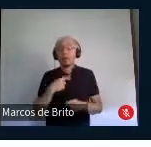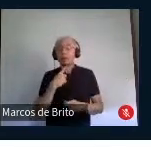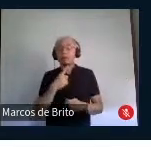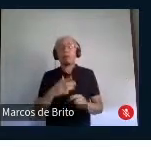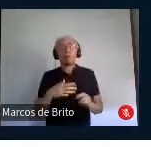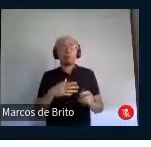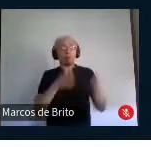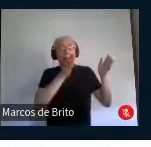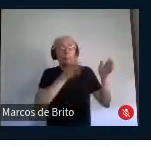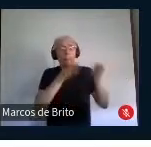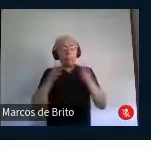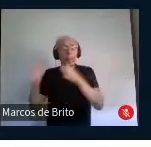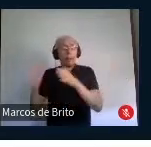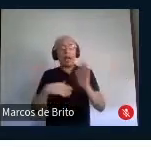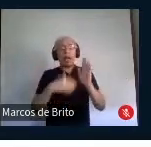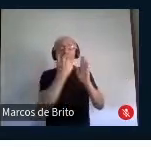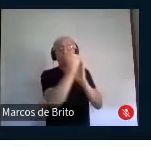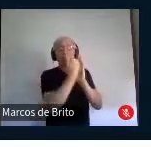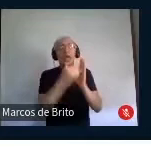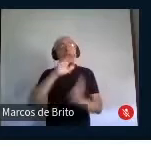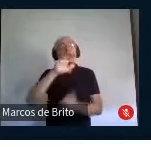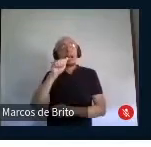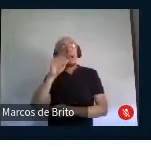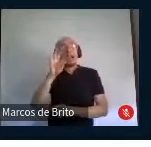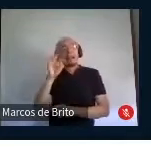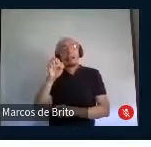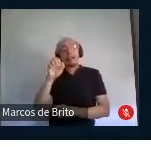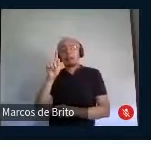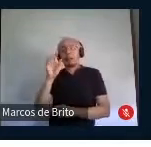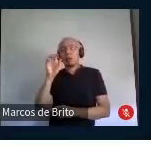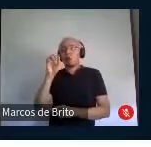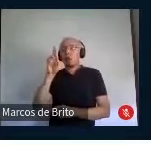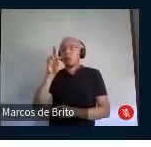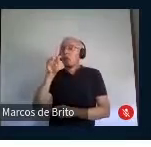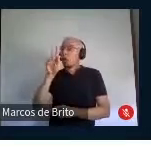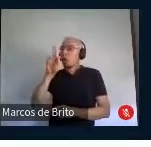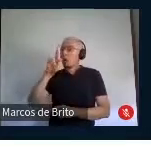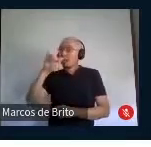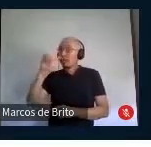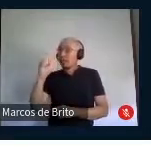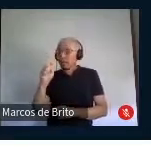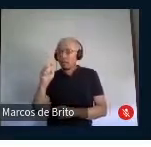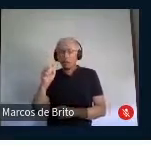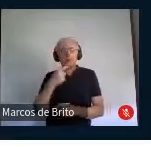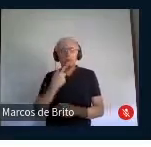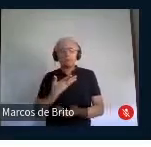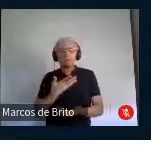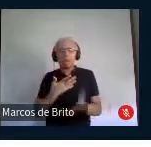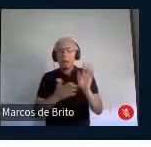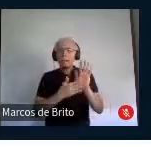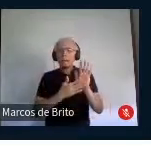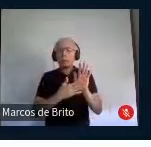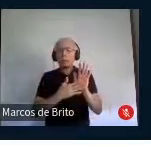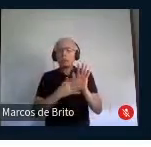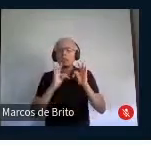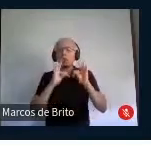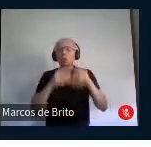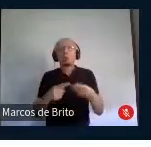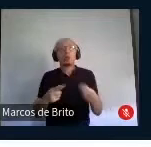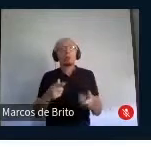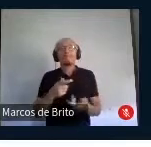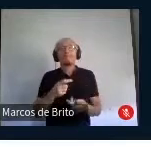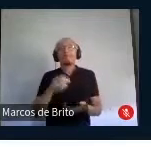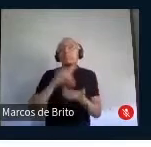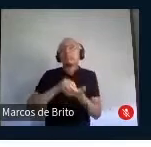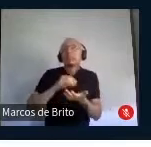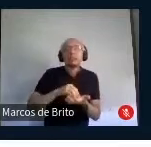de análise para poder analisar esses dados. Então, como nós não tínhamos as propostas completas de todos os CAIs,